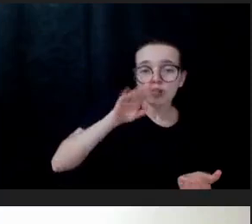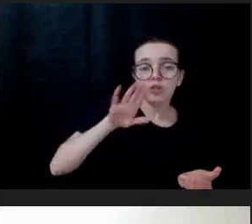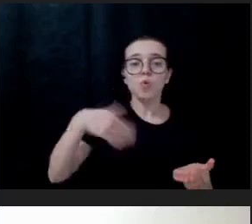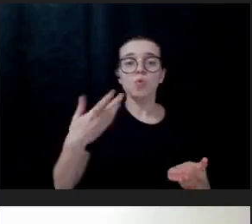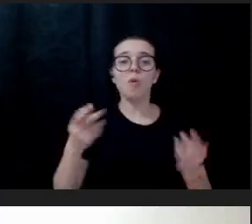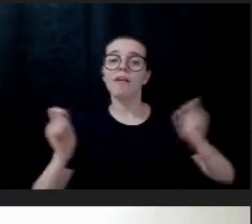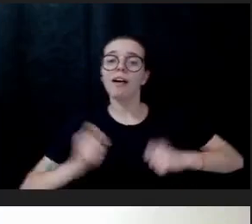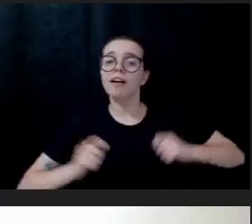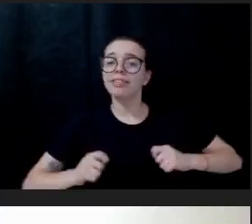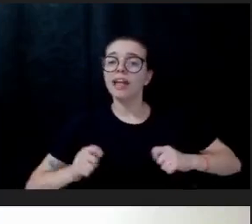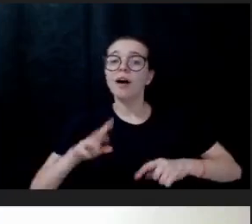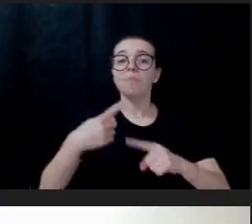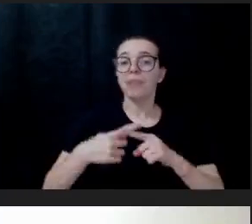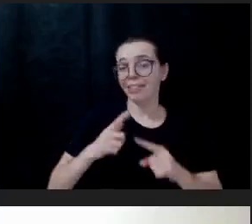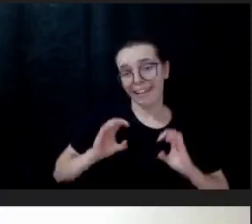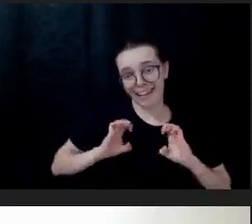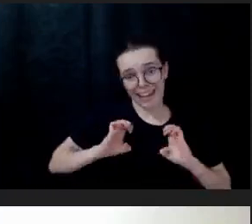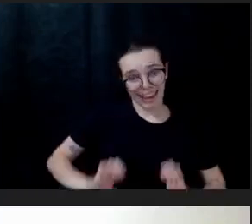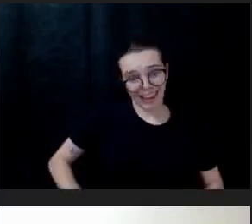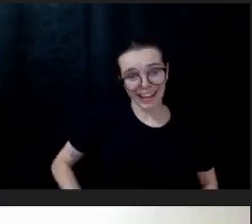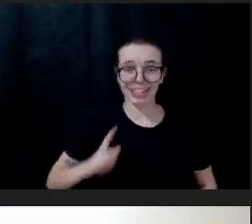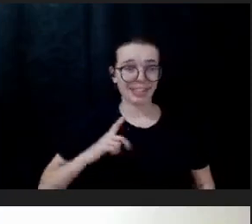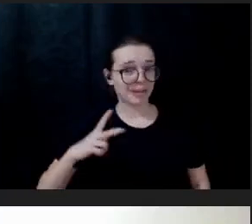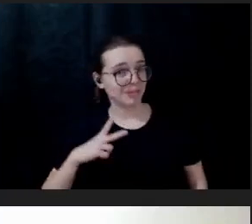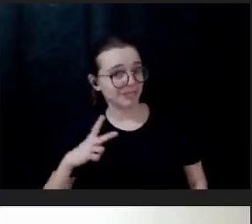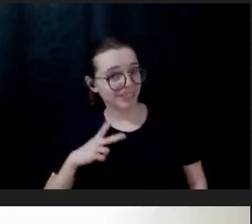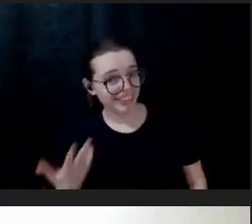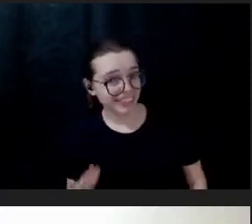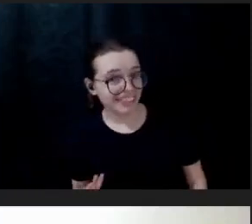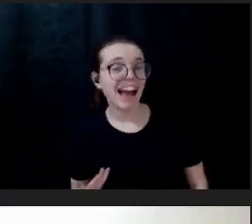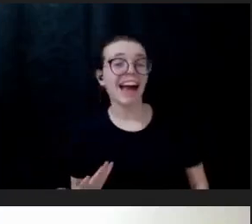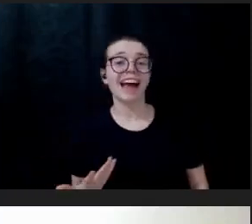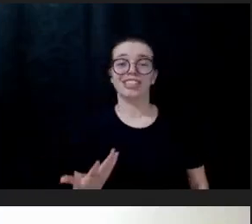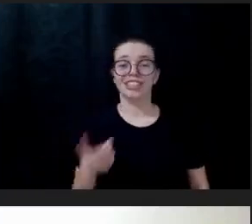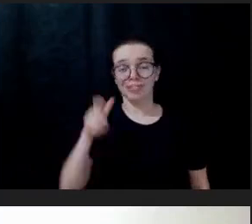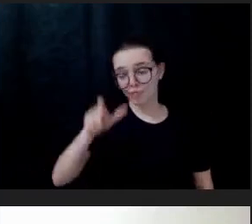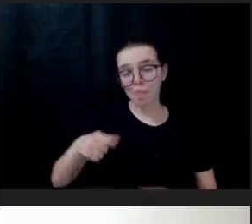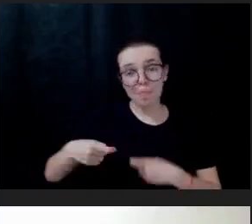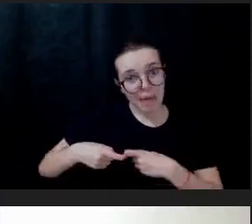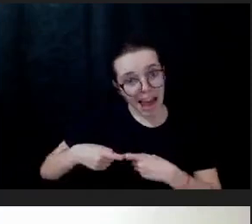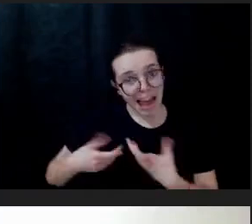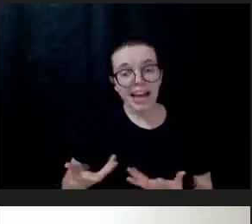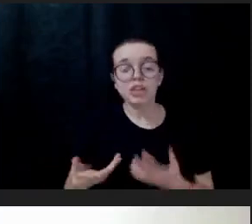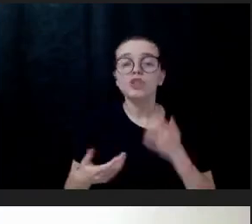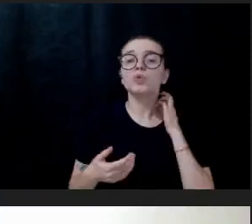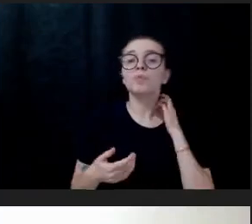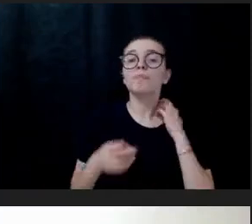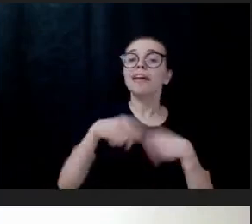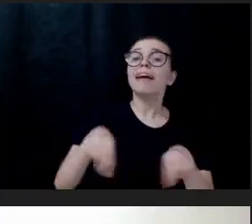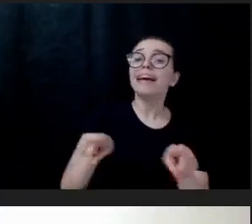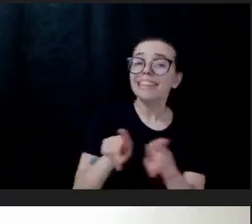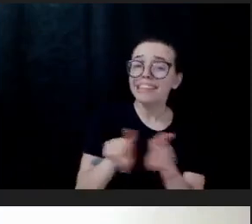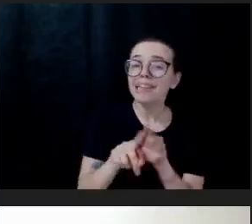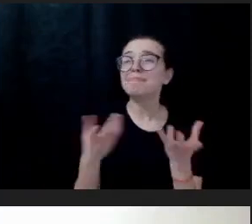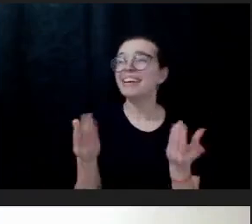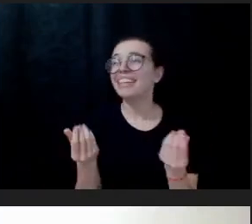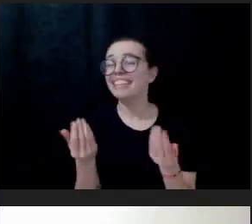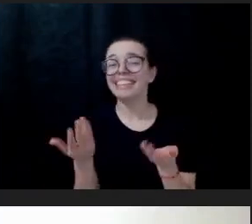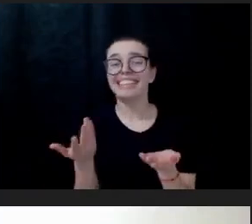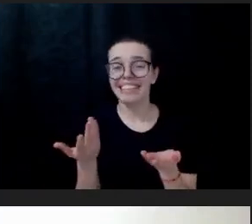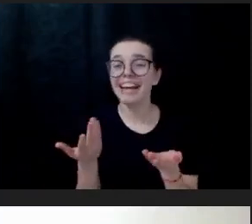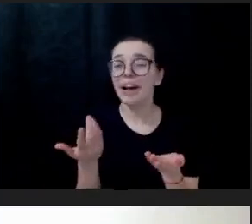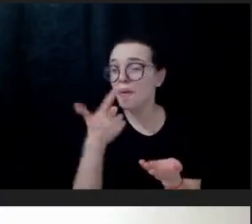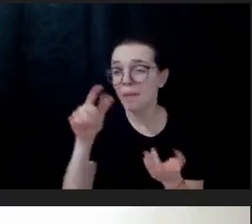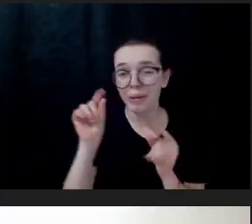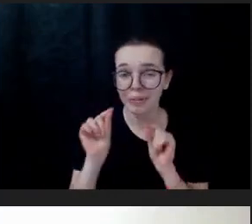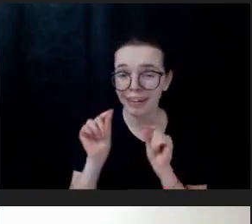médico com o ponto principal, que é não ter as informações, né. A gente teve a